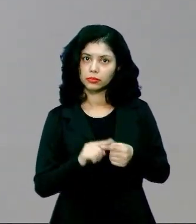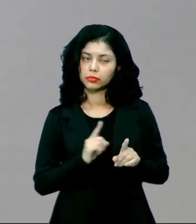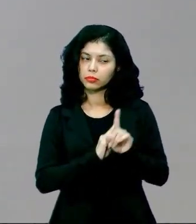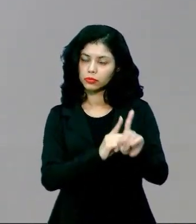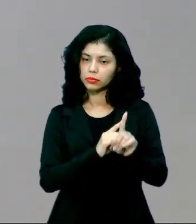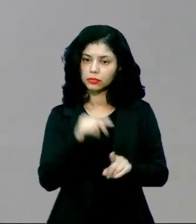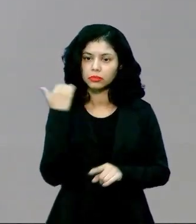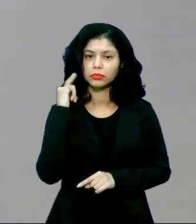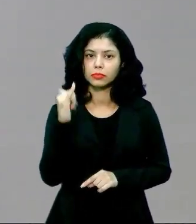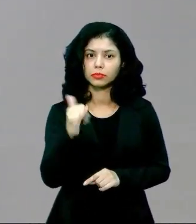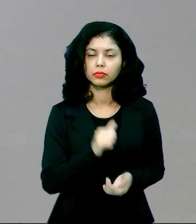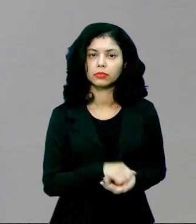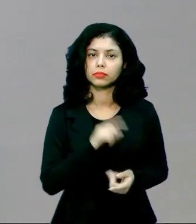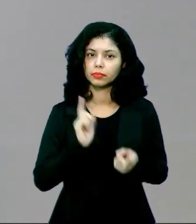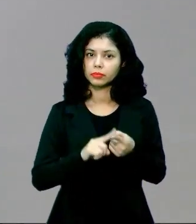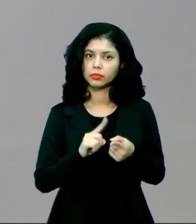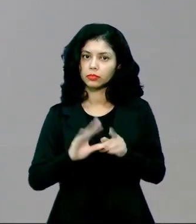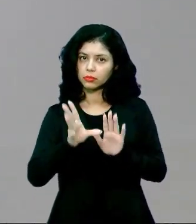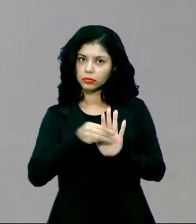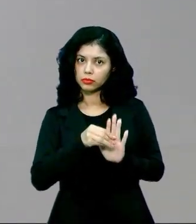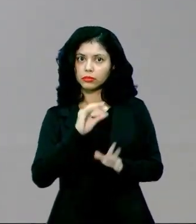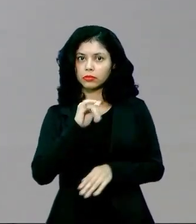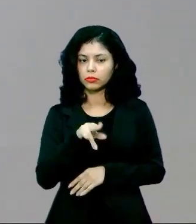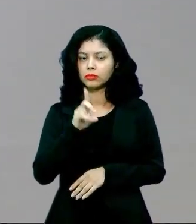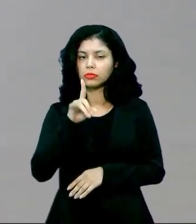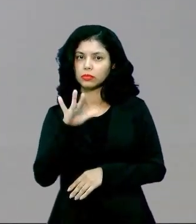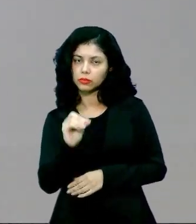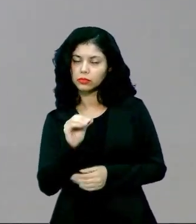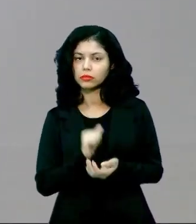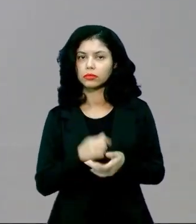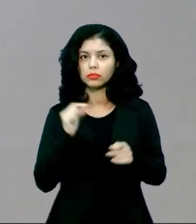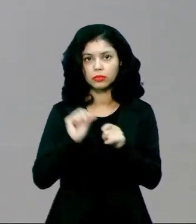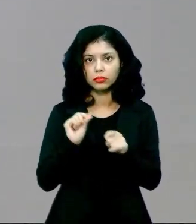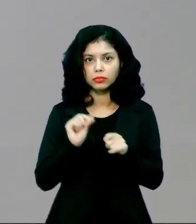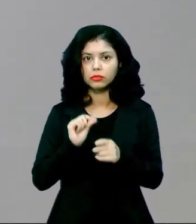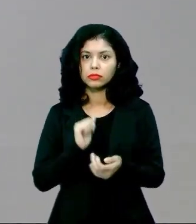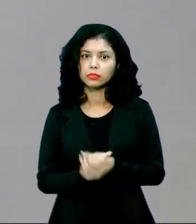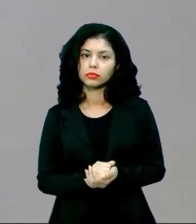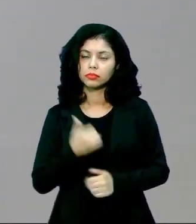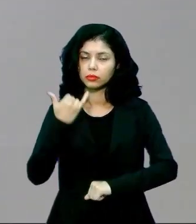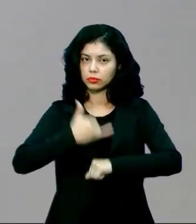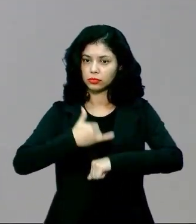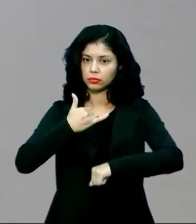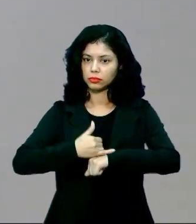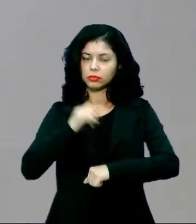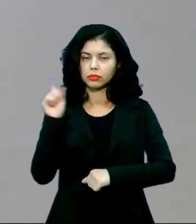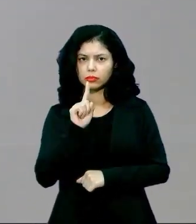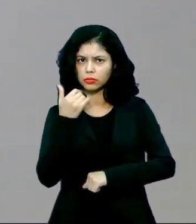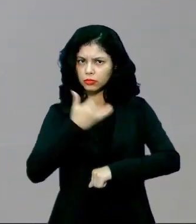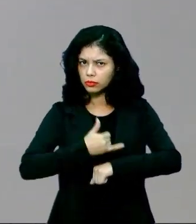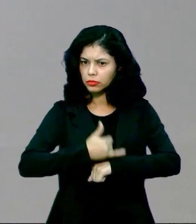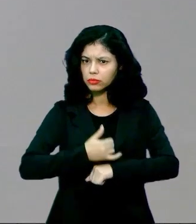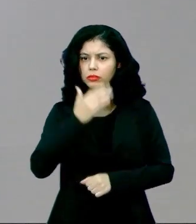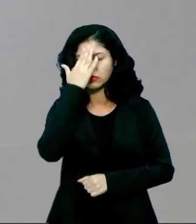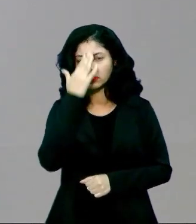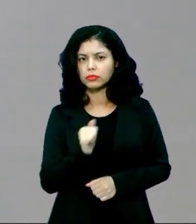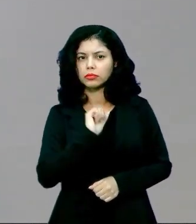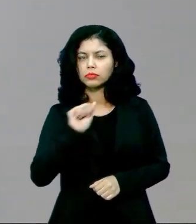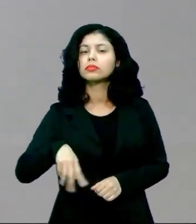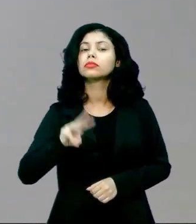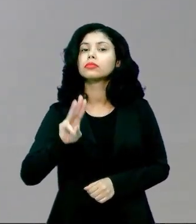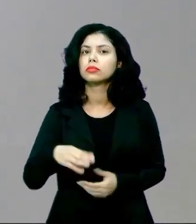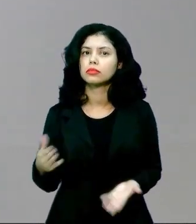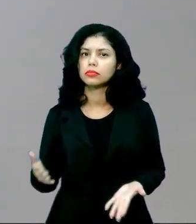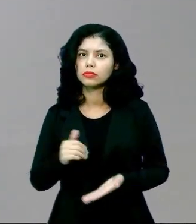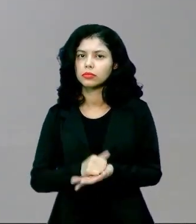conduzem corrente elétrica? Porque elas são compostos iônicos, são formados por um metal e um ametal. Mas a questão quer saber, quem